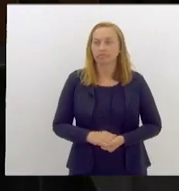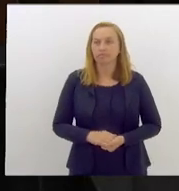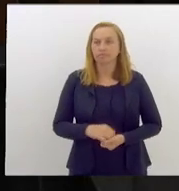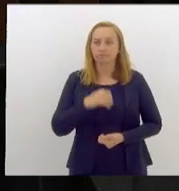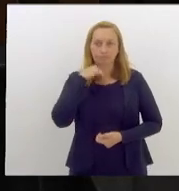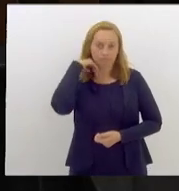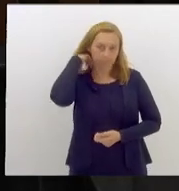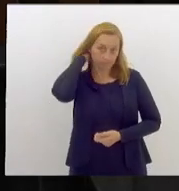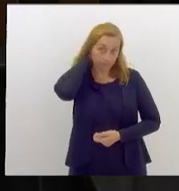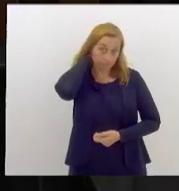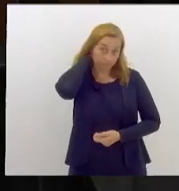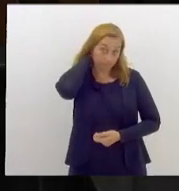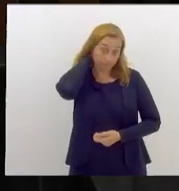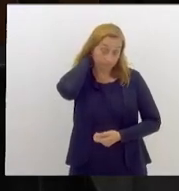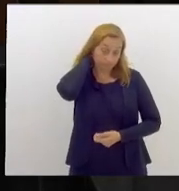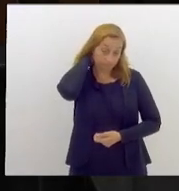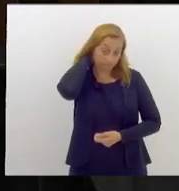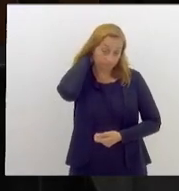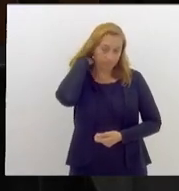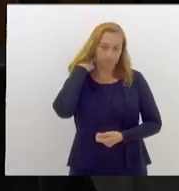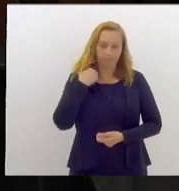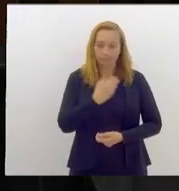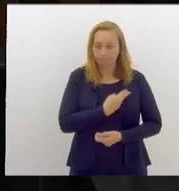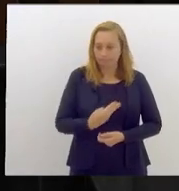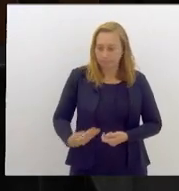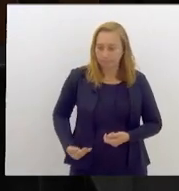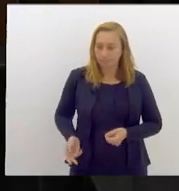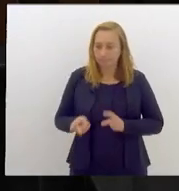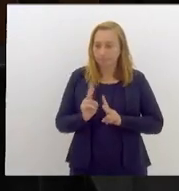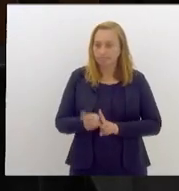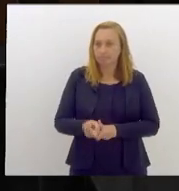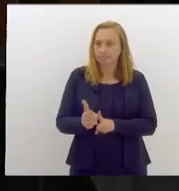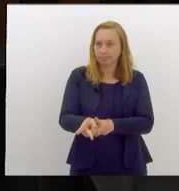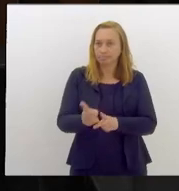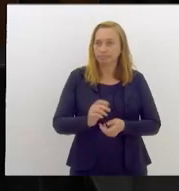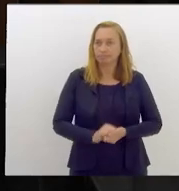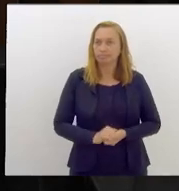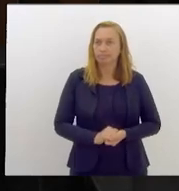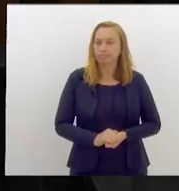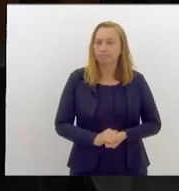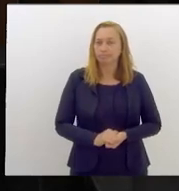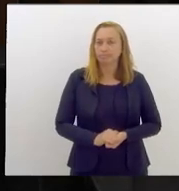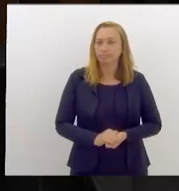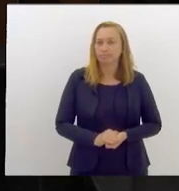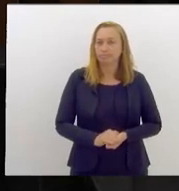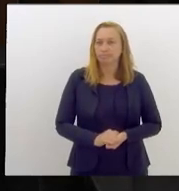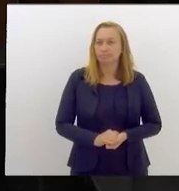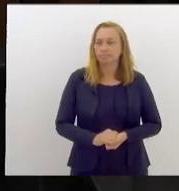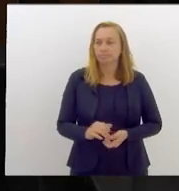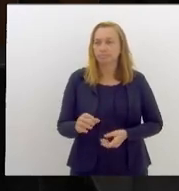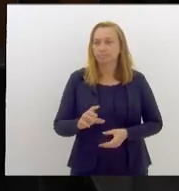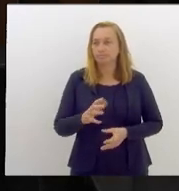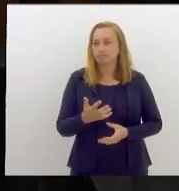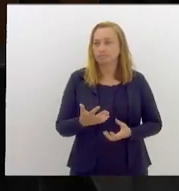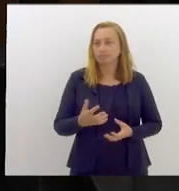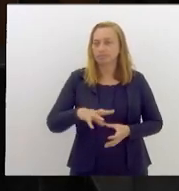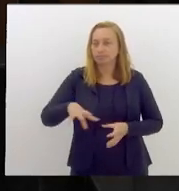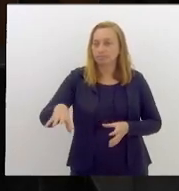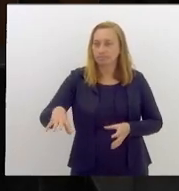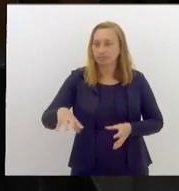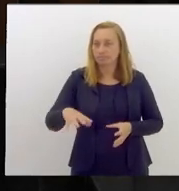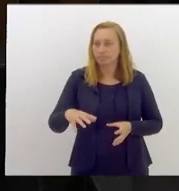a inadmissível que o governo continue se exibindo de colocar no seu planejamento